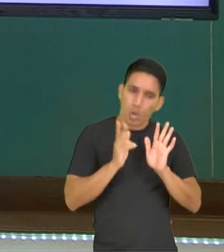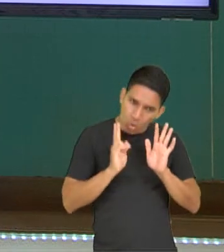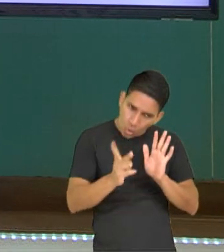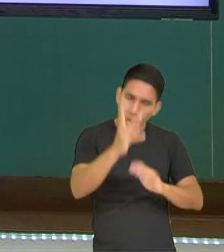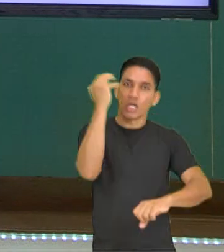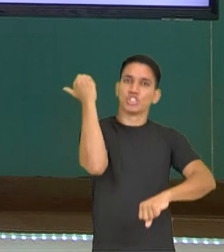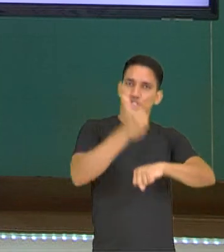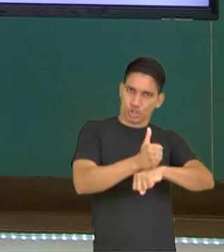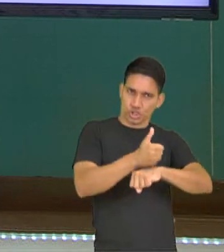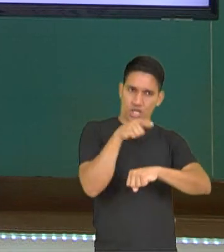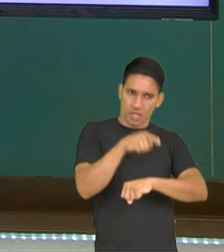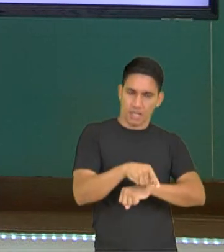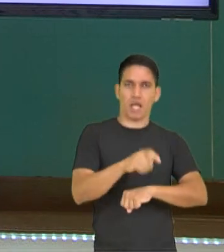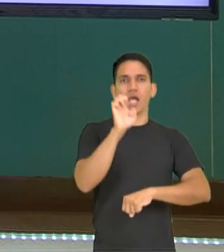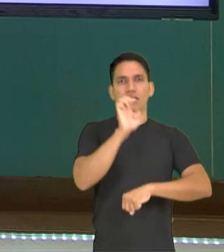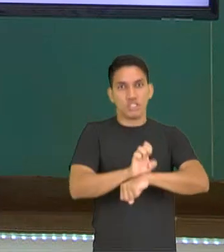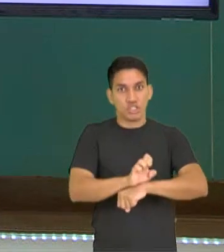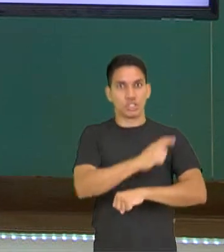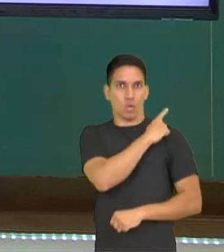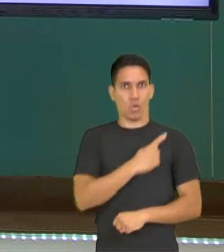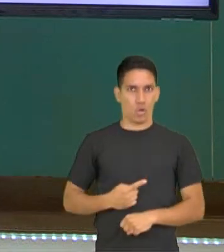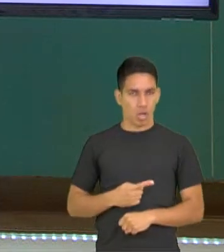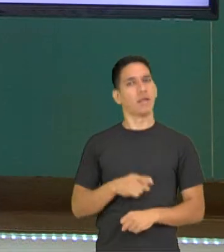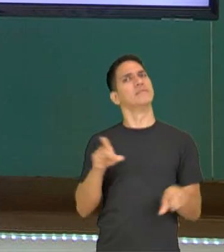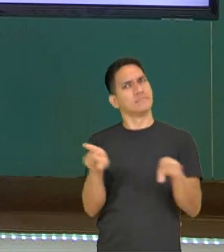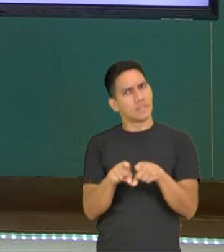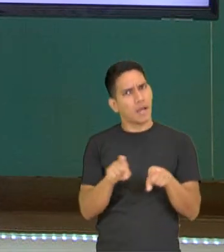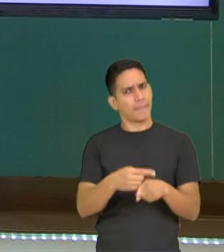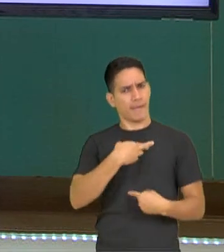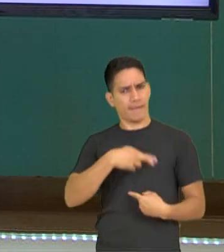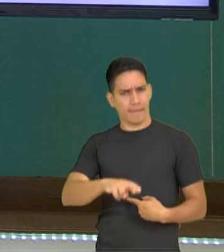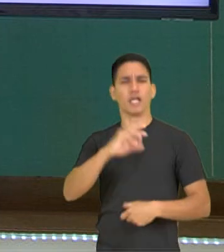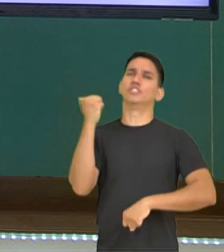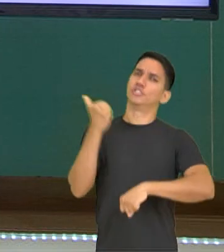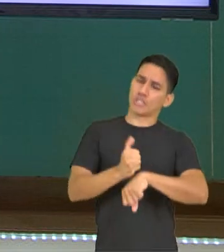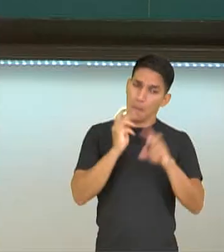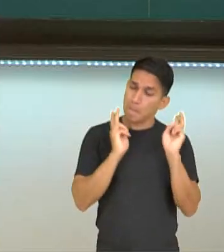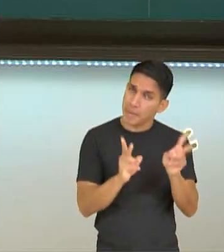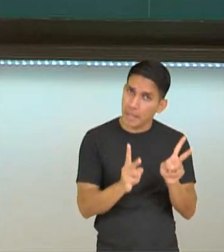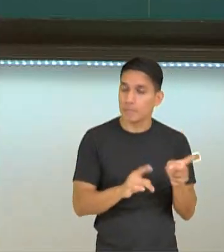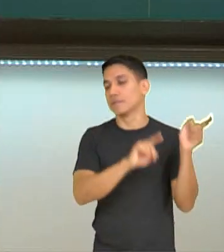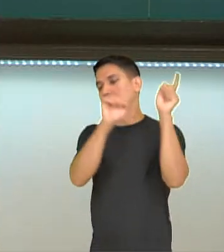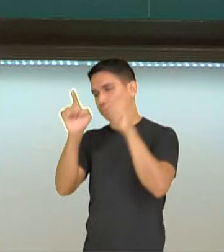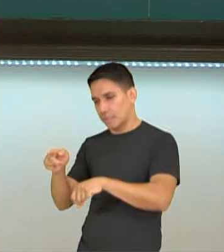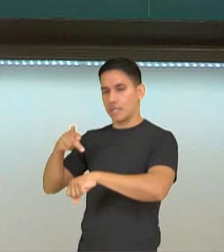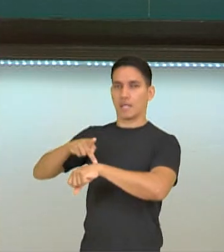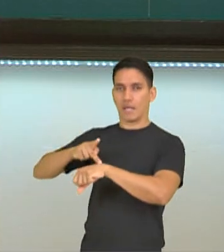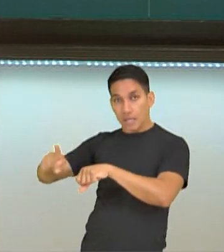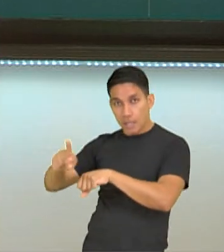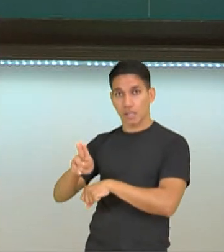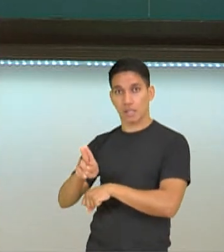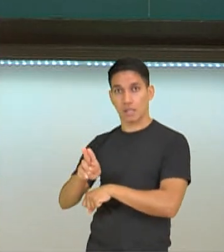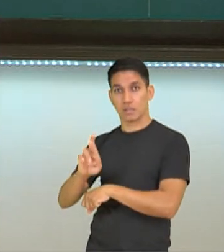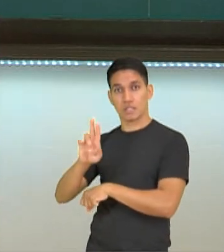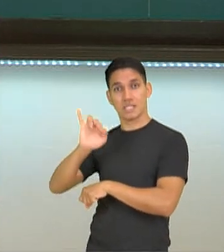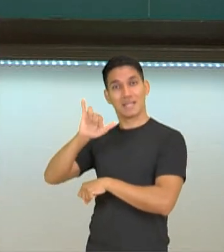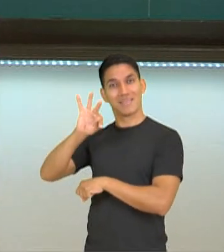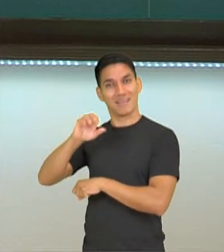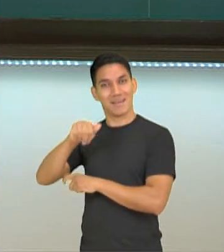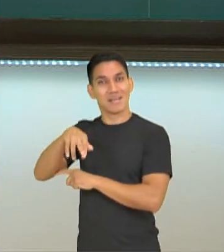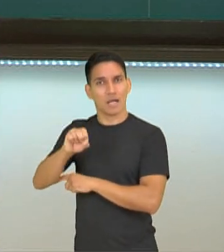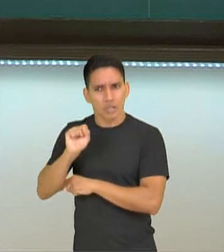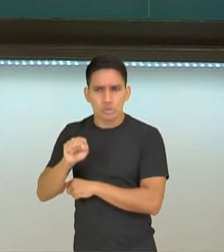o chefe do Estado como o chefe da igreja, e nós vamos ter os puritanos, que vão acabar também